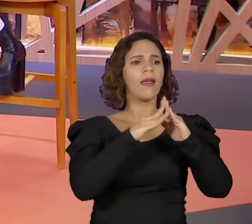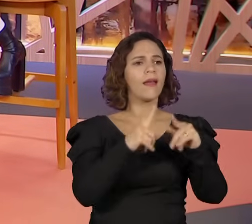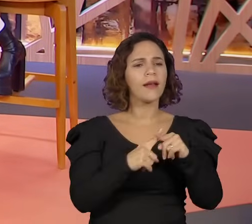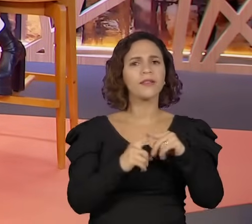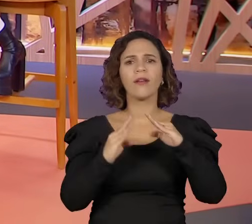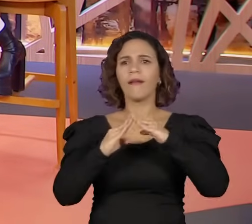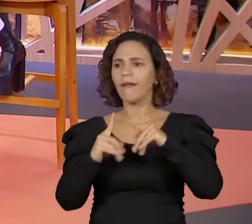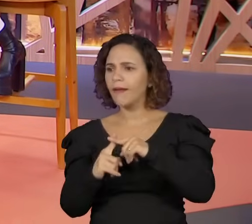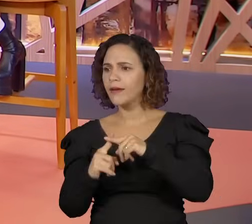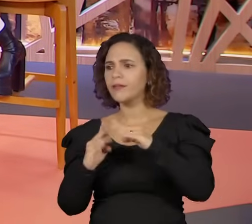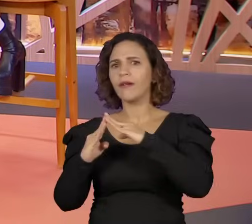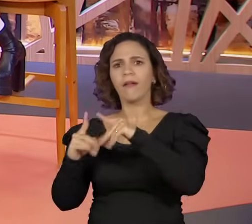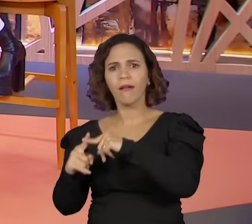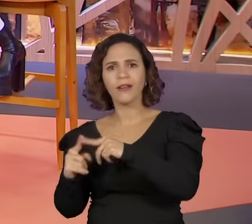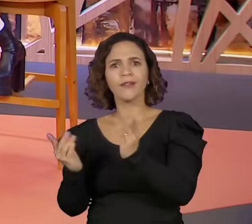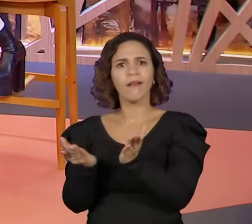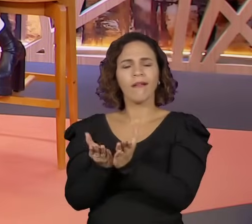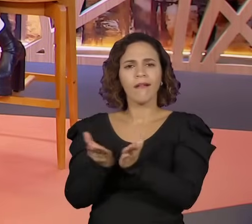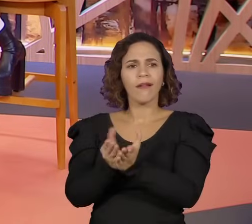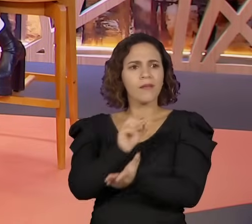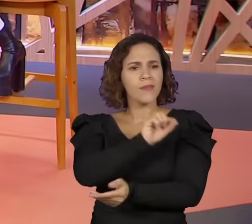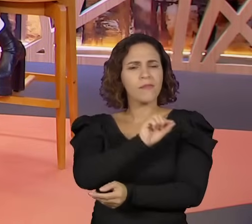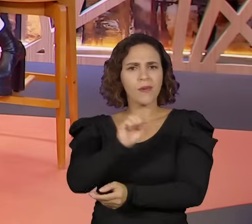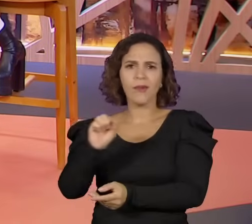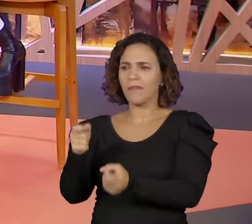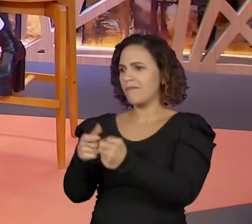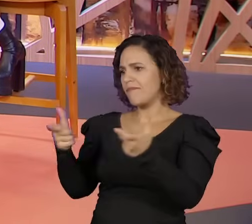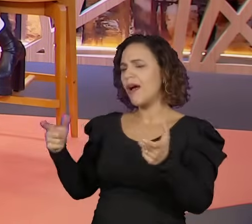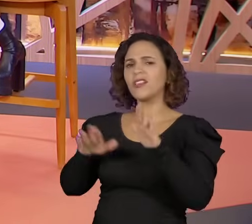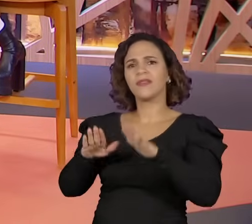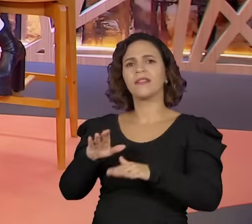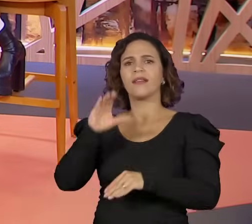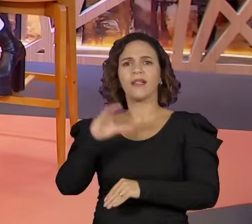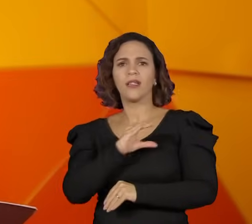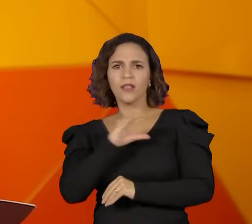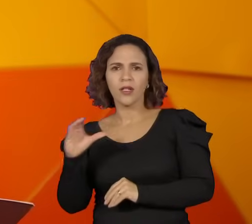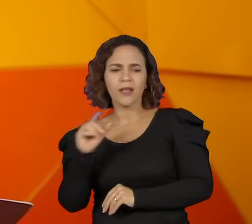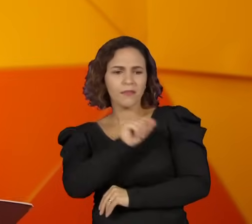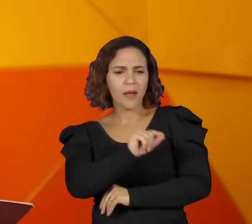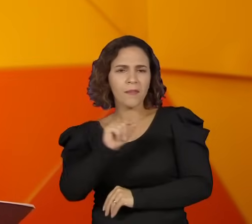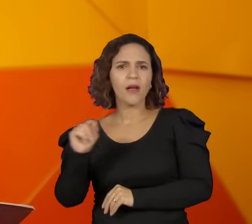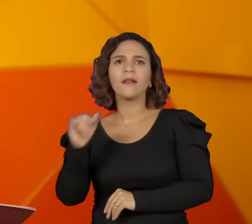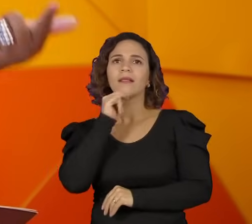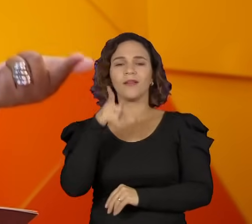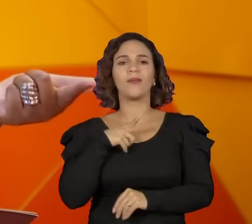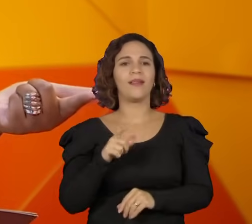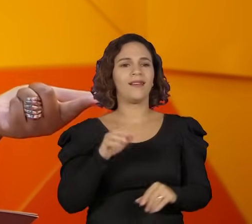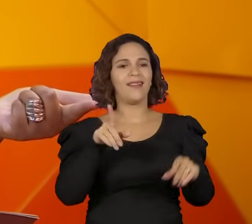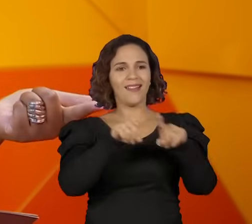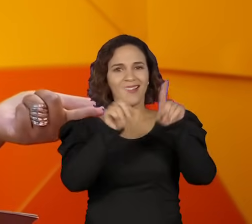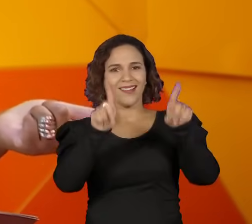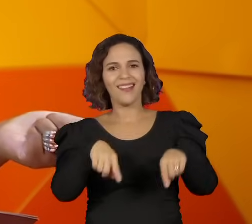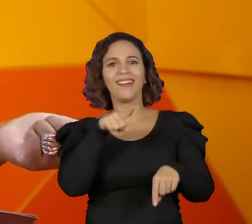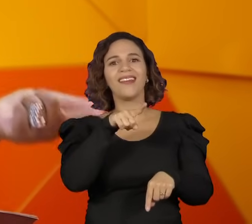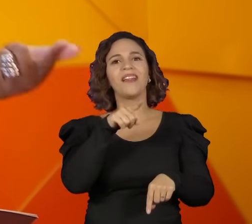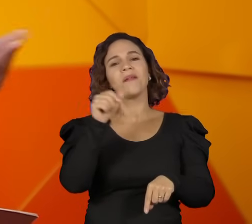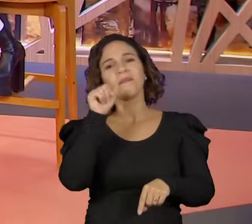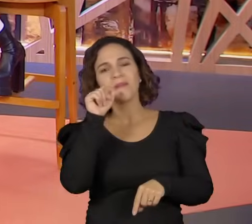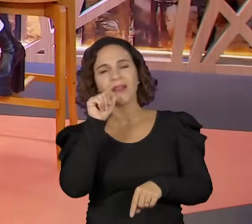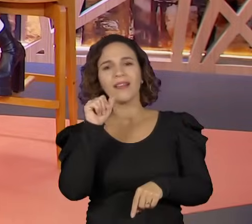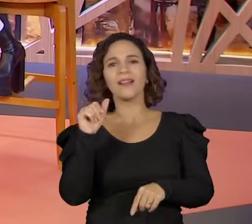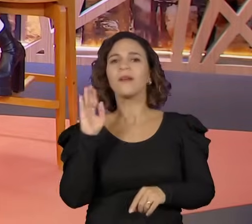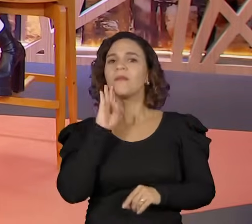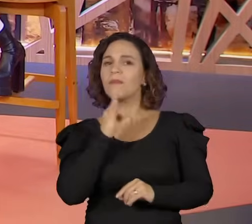galera coloca uma igreja evangélica, muitas vezes evangélica, às vezes católica, né? em cada esquina. Uma adega, um